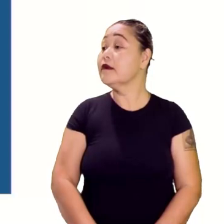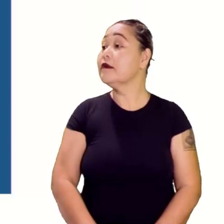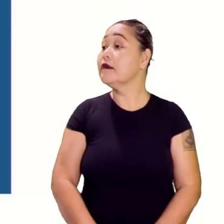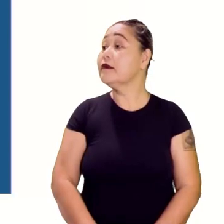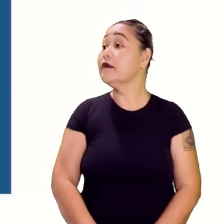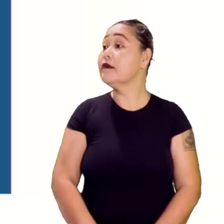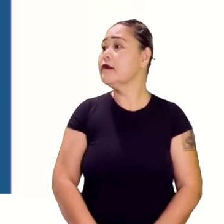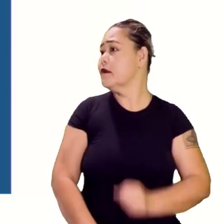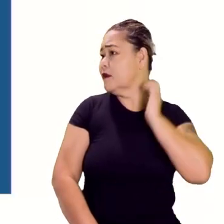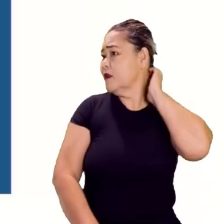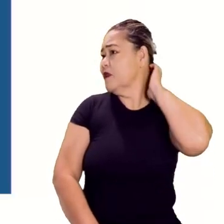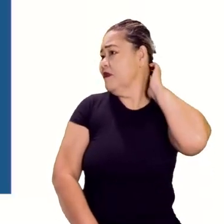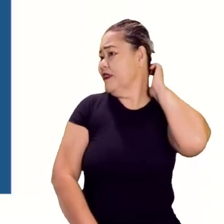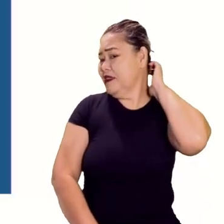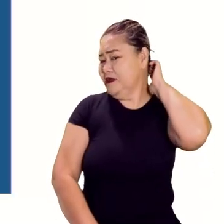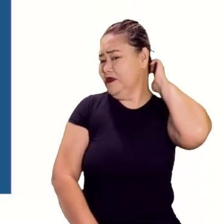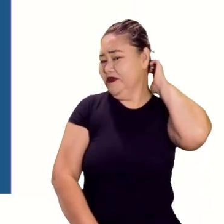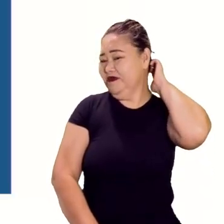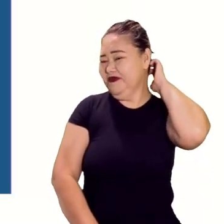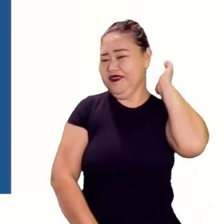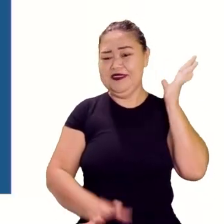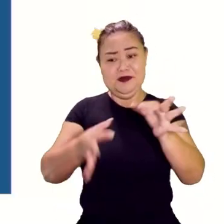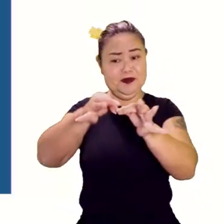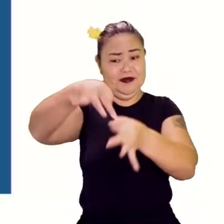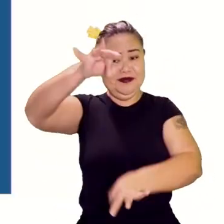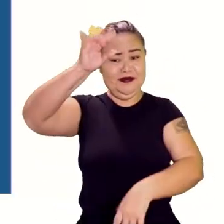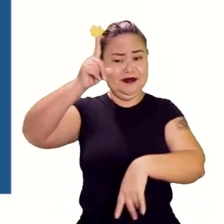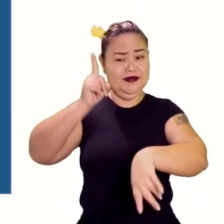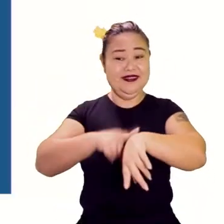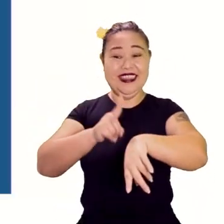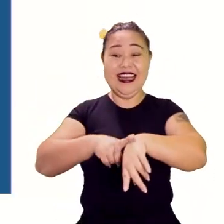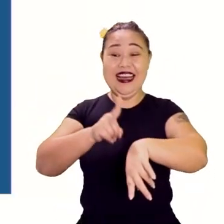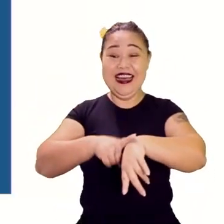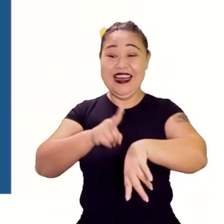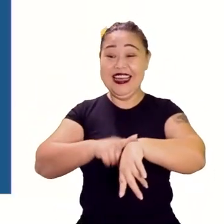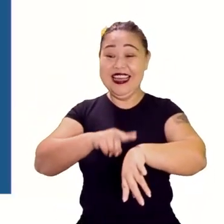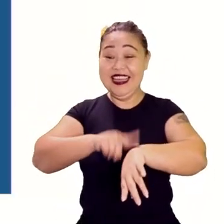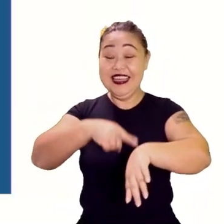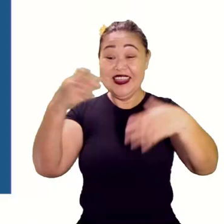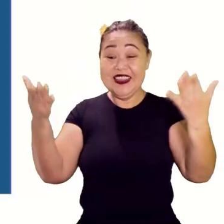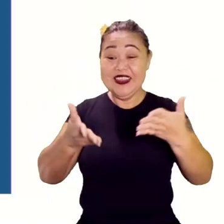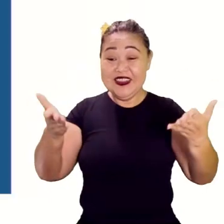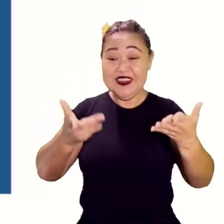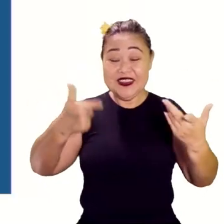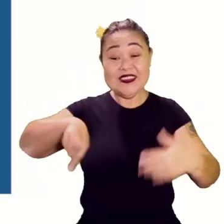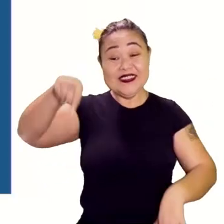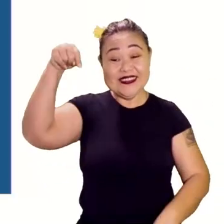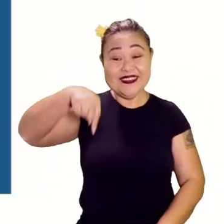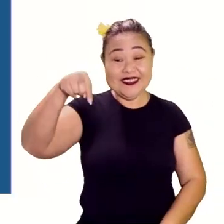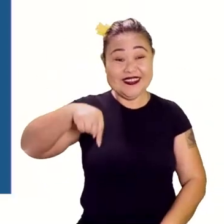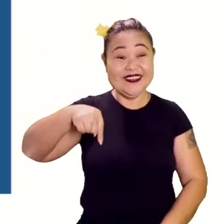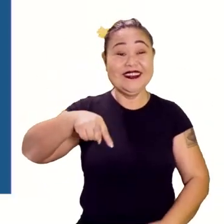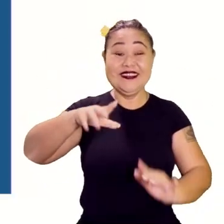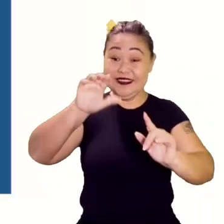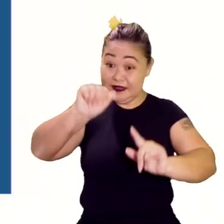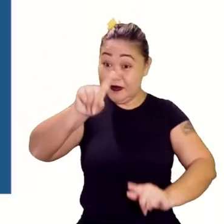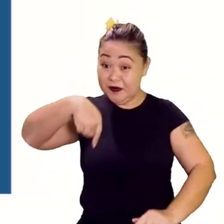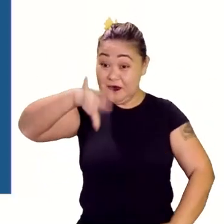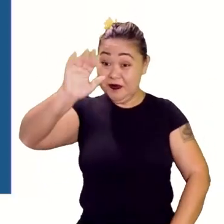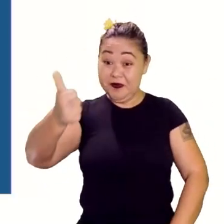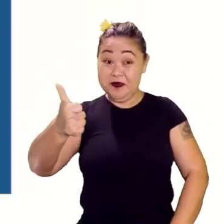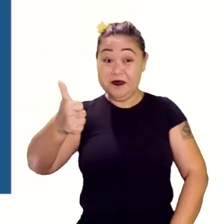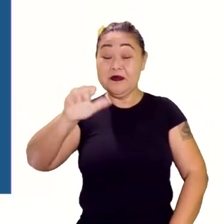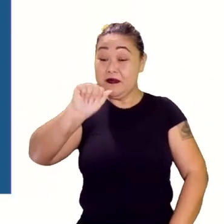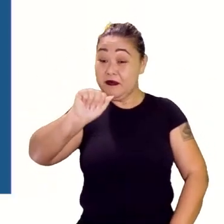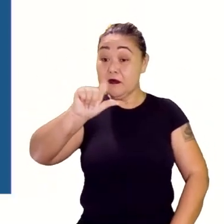Bora ver, muitos assuntos para colocar em dia, vamos lá, vamos aqui, será que o A é maior que 1?